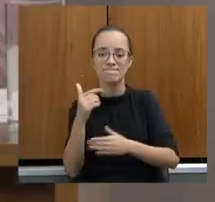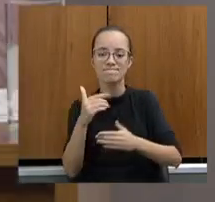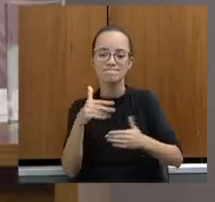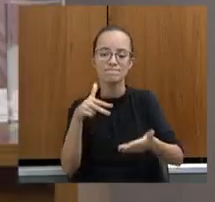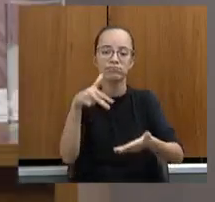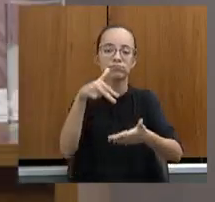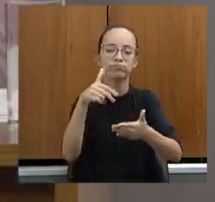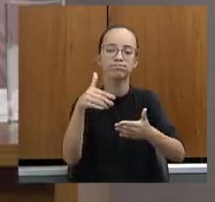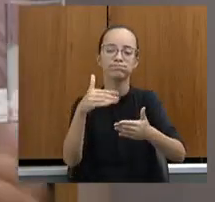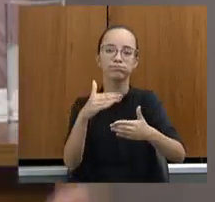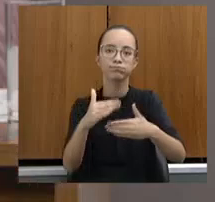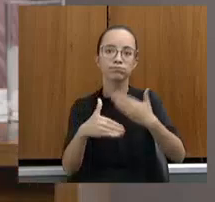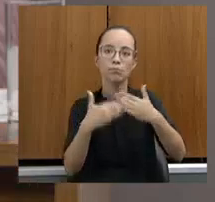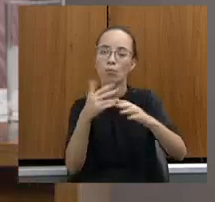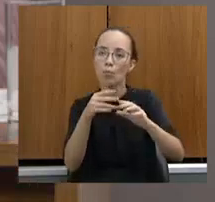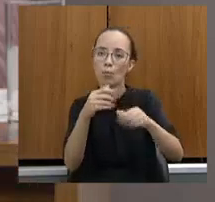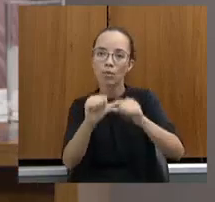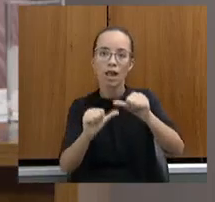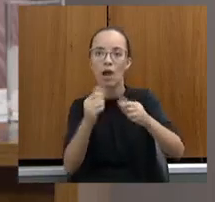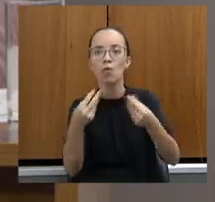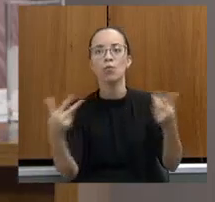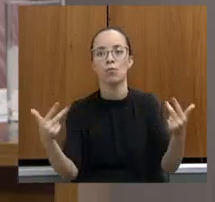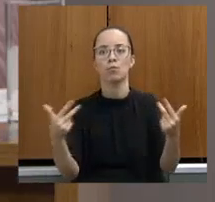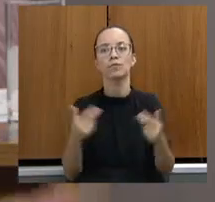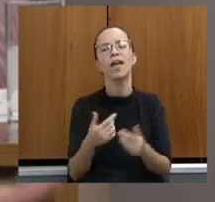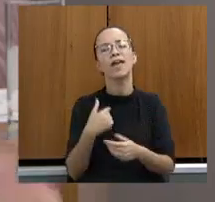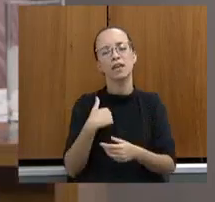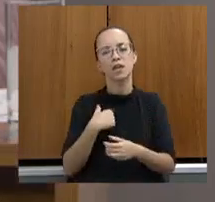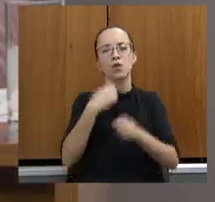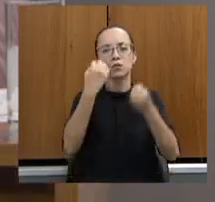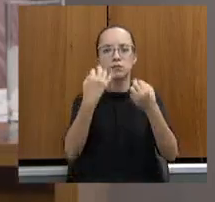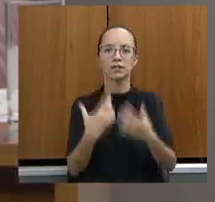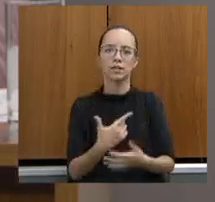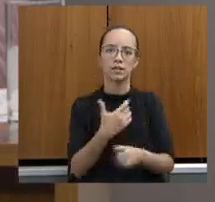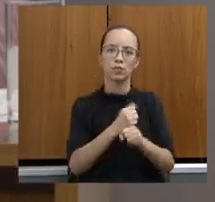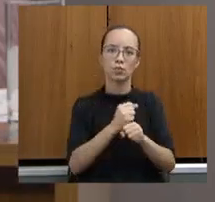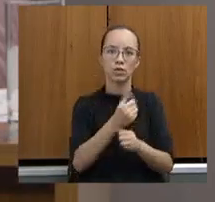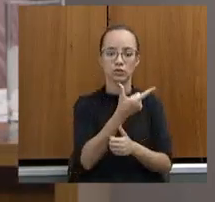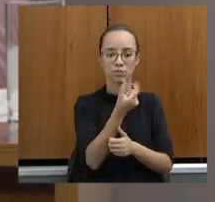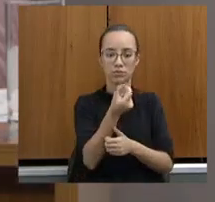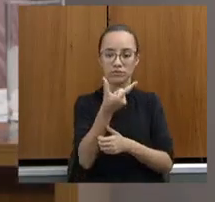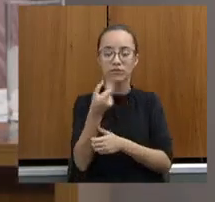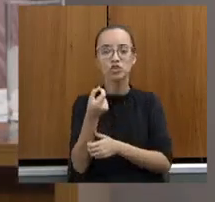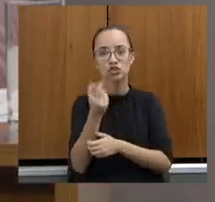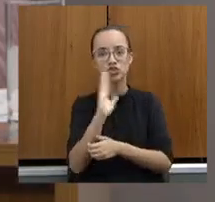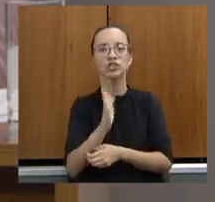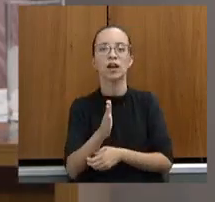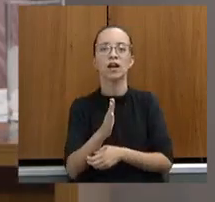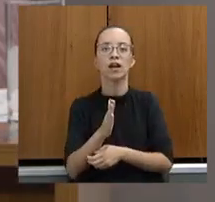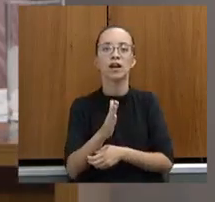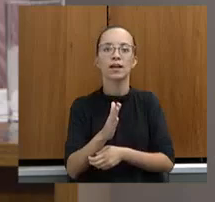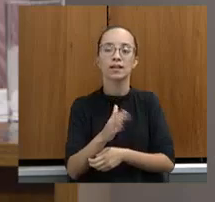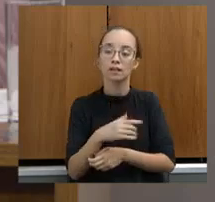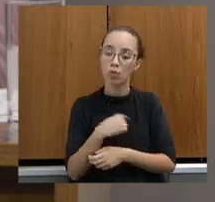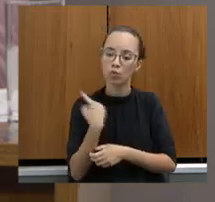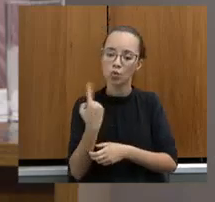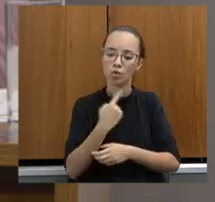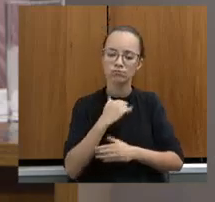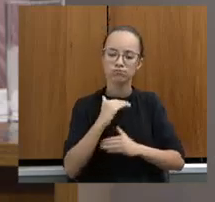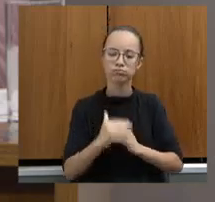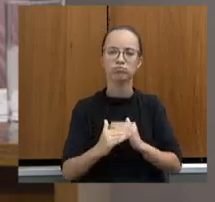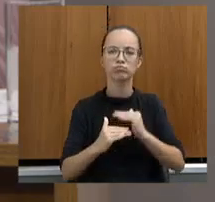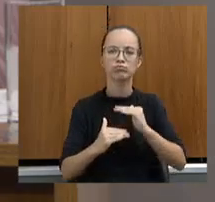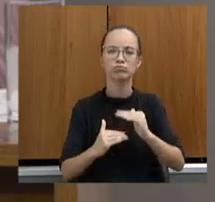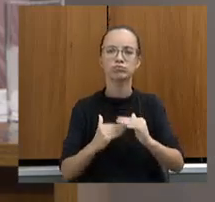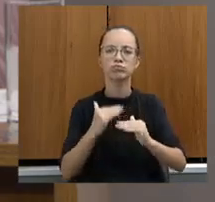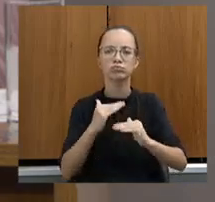o nosso contingente foi a explicação que eu dei lá em 2020 e muita coisa evoluiu no nosso estado desde então né